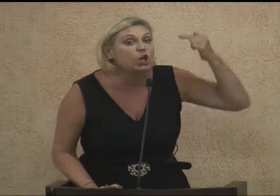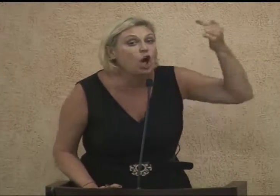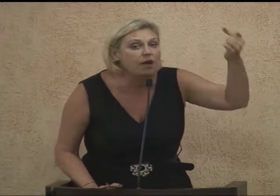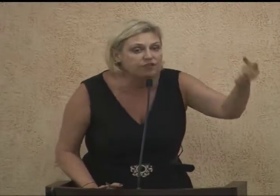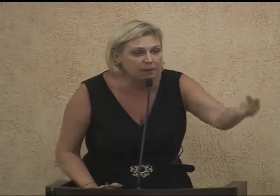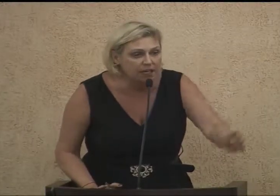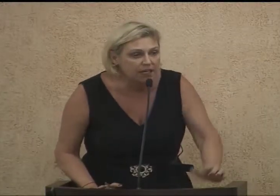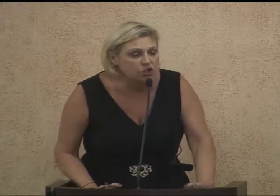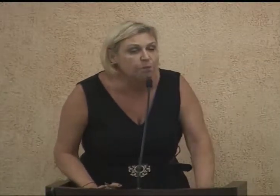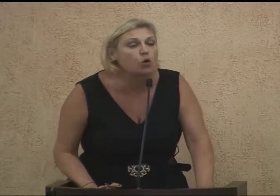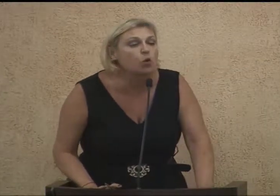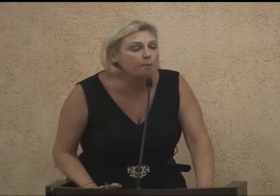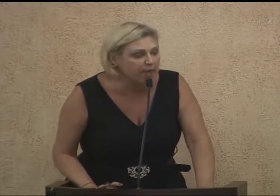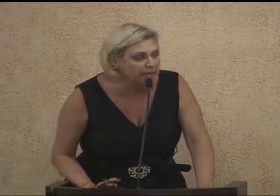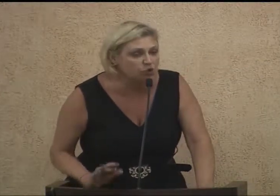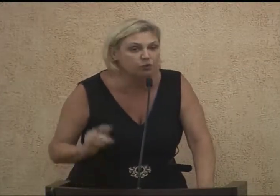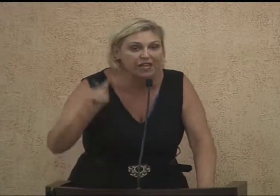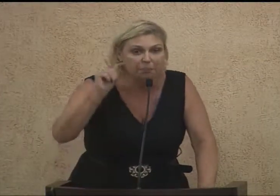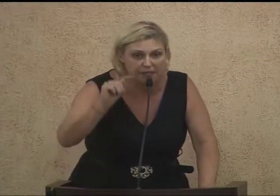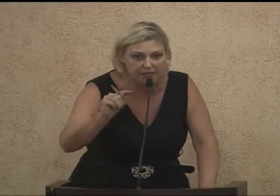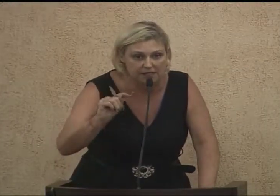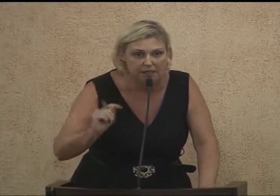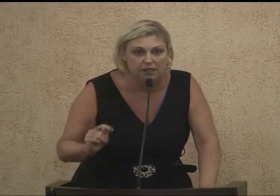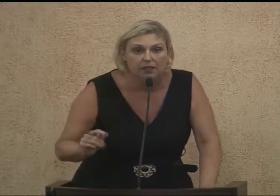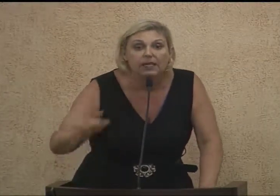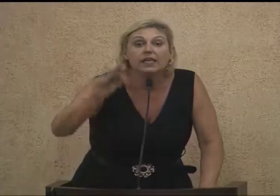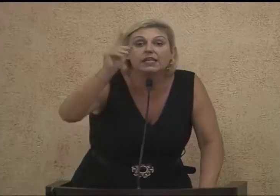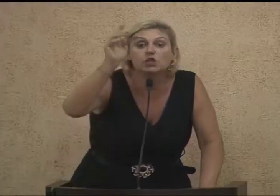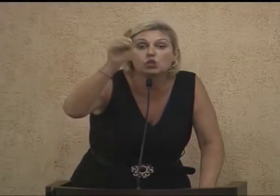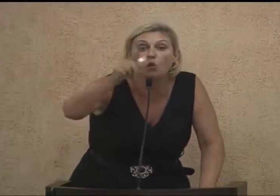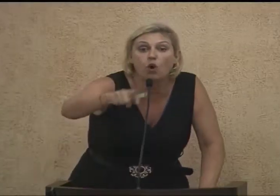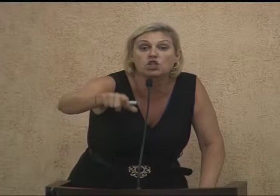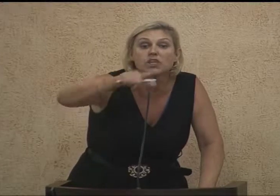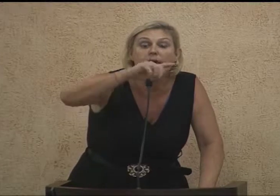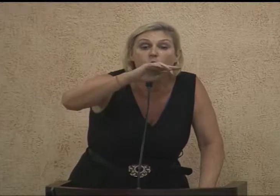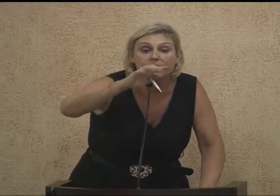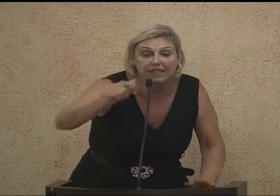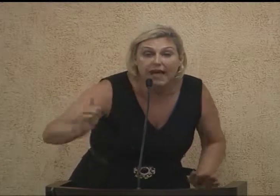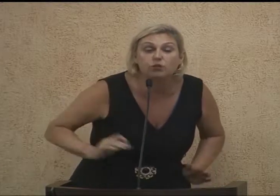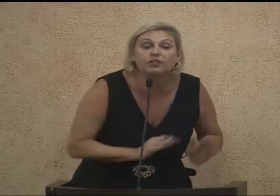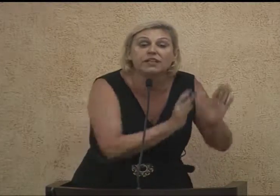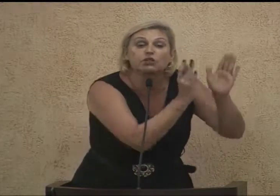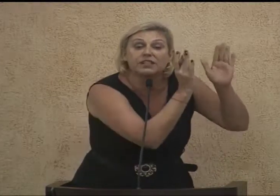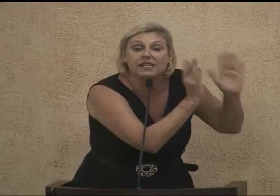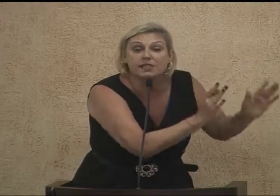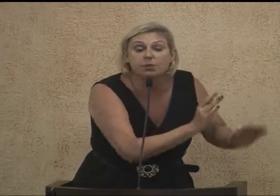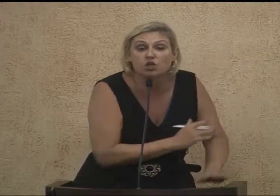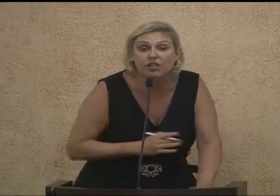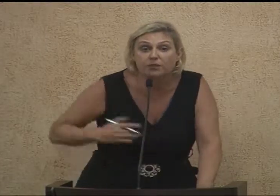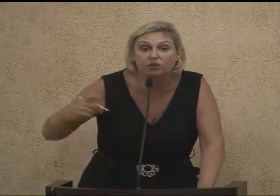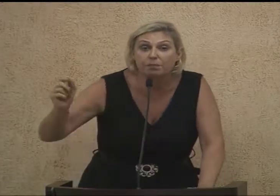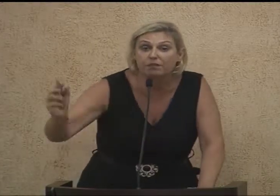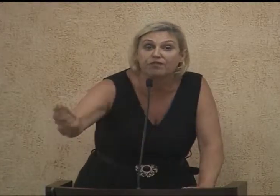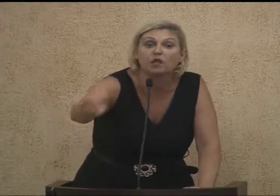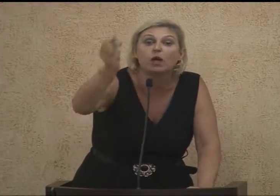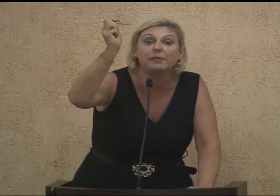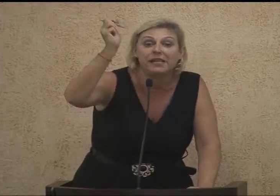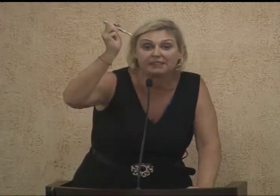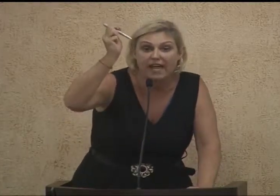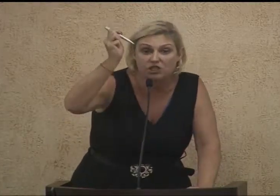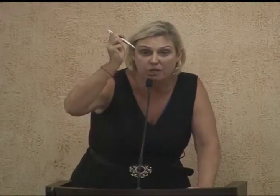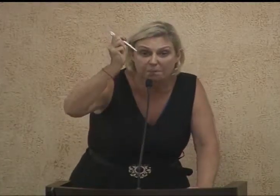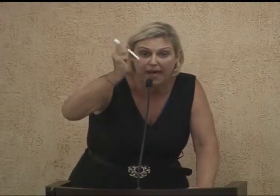passar novamente por um médico da empresa. Isso hoje é cortado dentro desse projeto do prefeito,